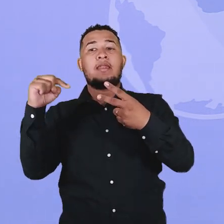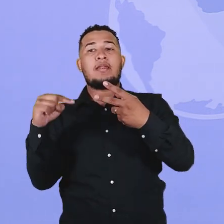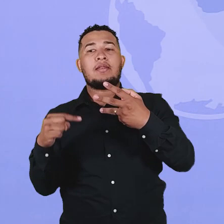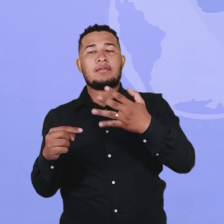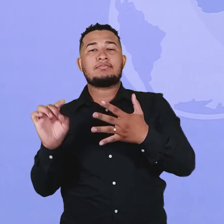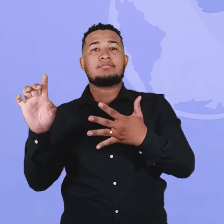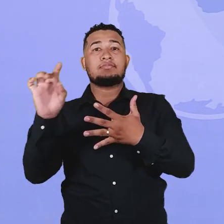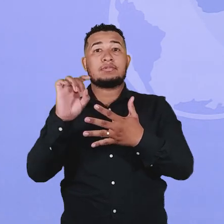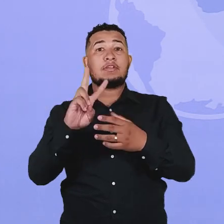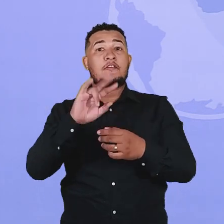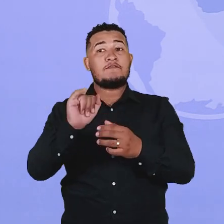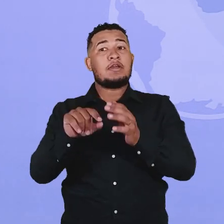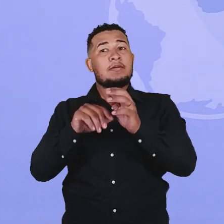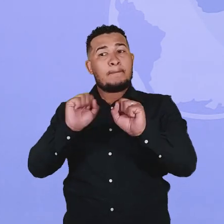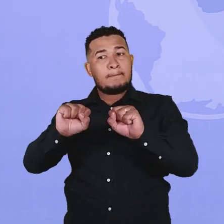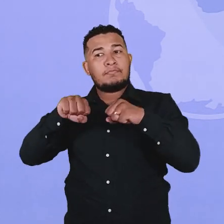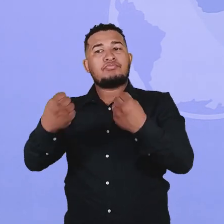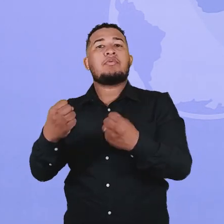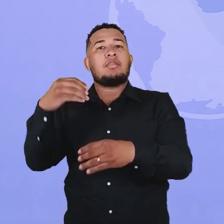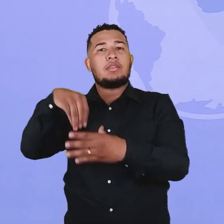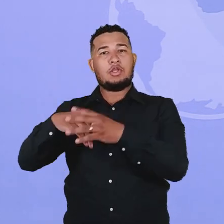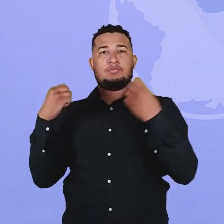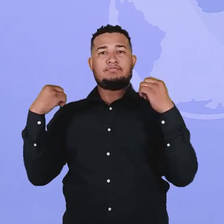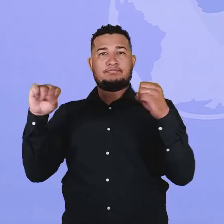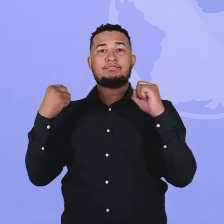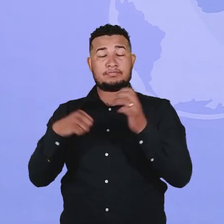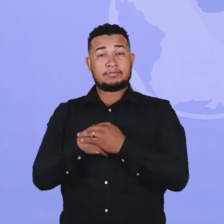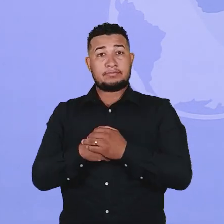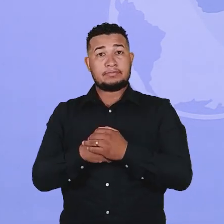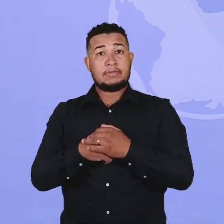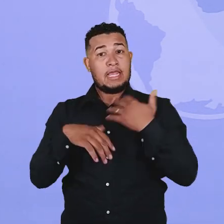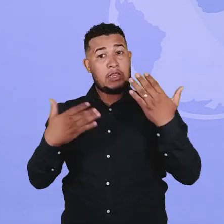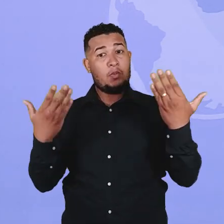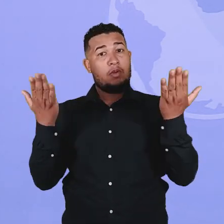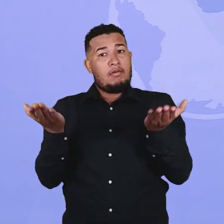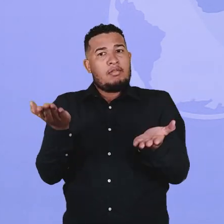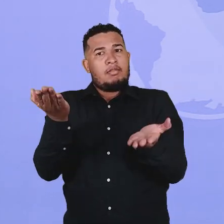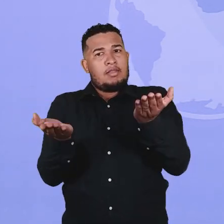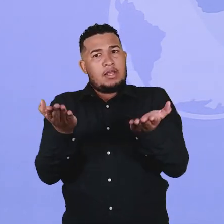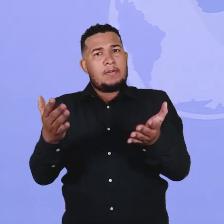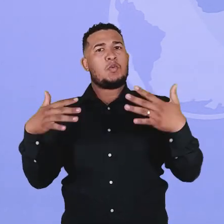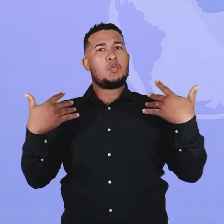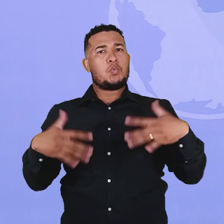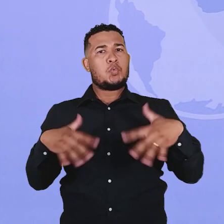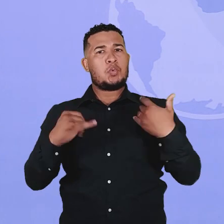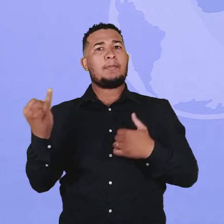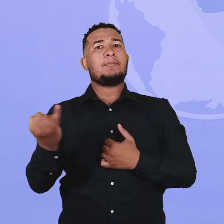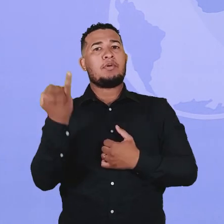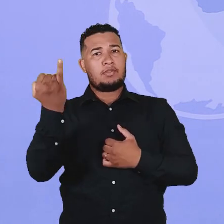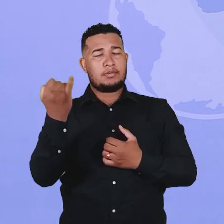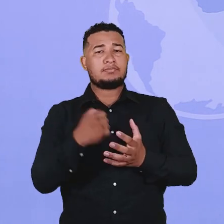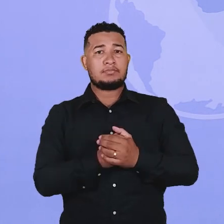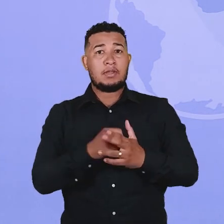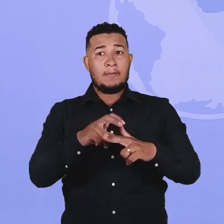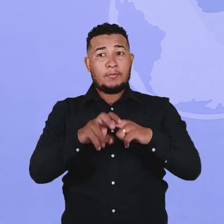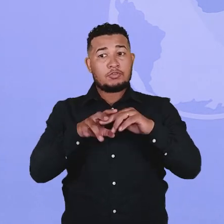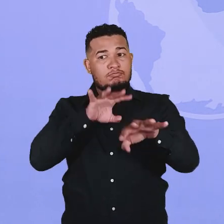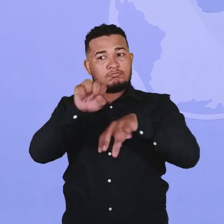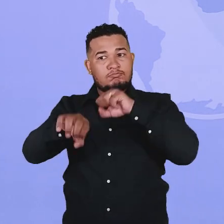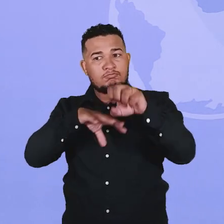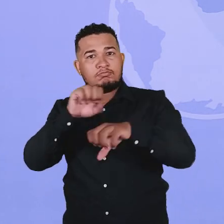demanda energética que você vai estar precisando na atividade física que você vai fazer. Então, o equilíbrio ele é muito importante e